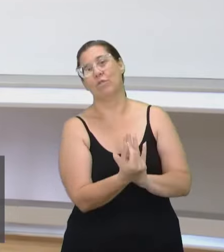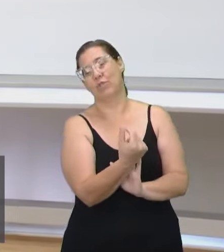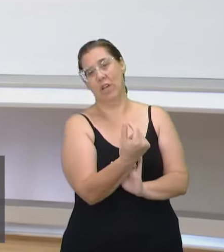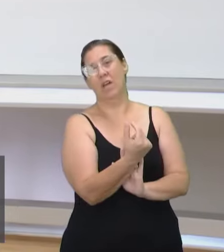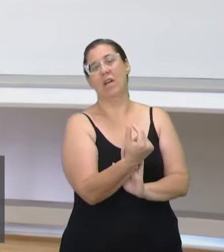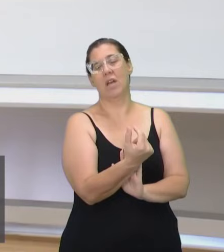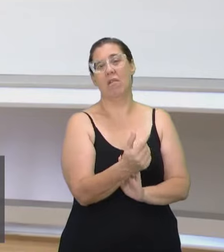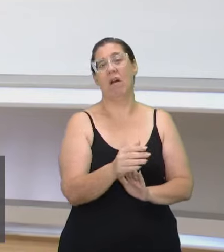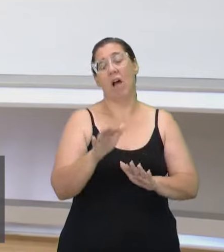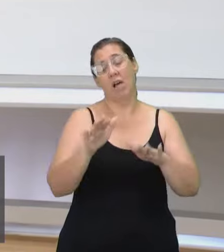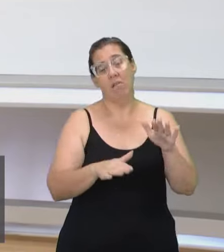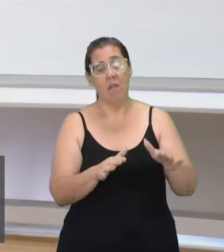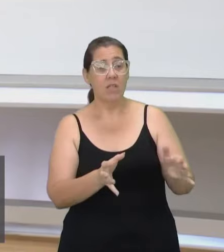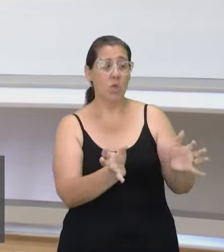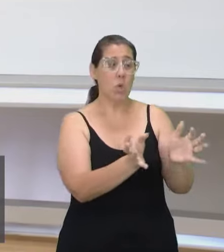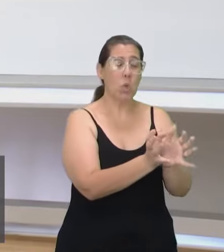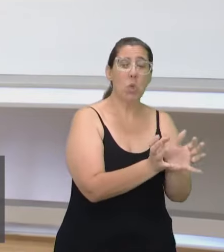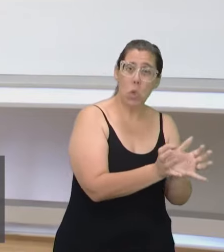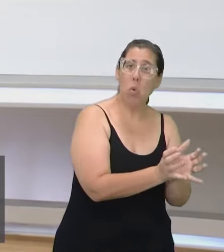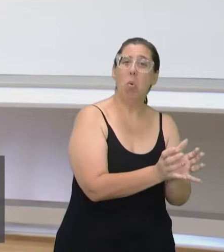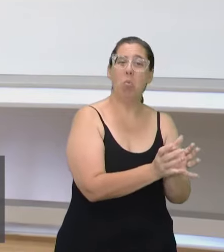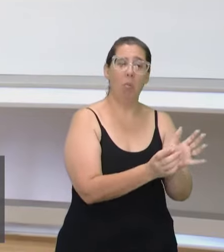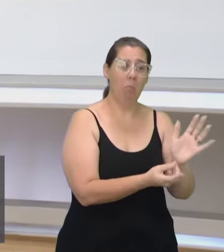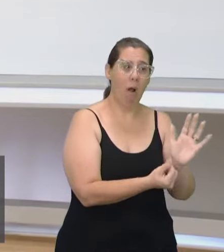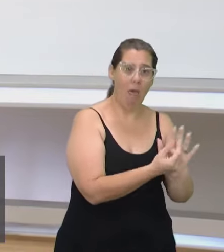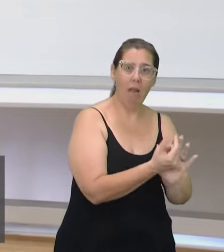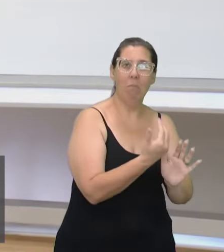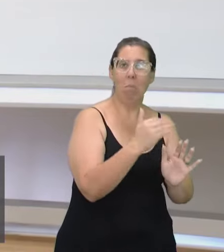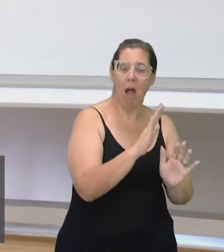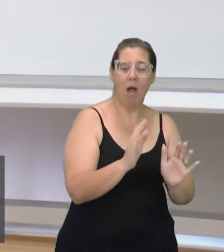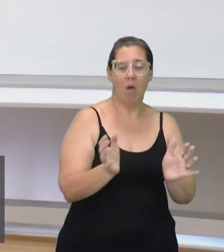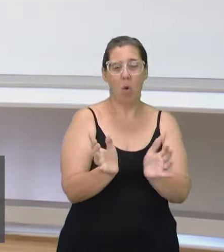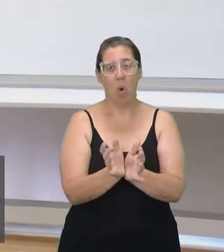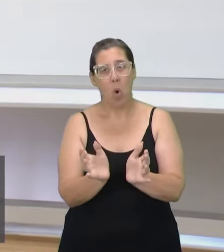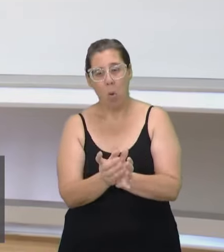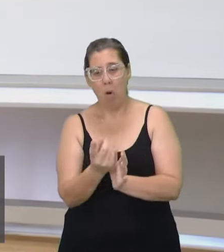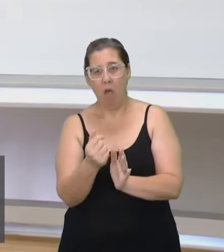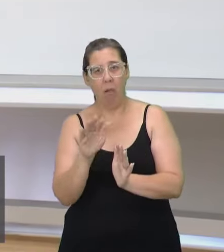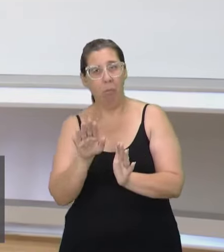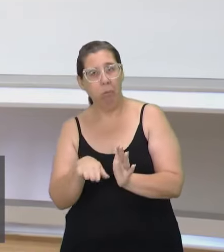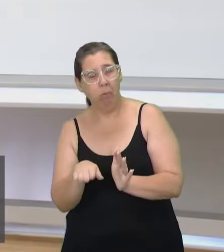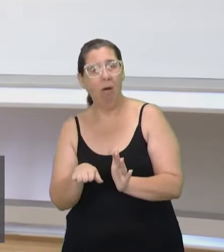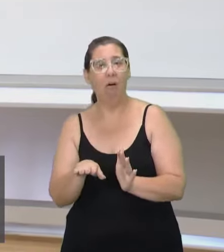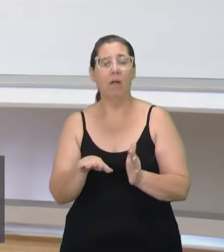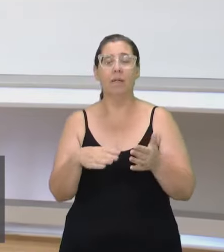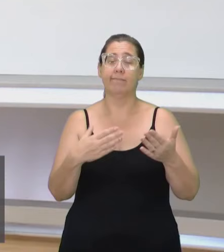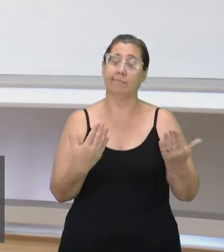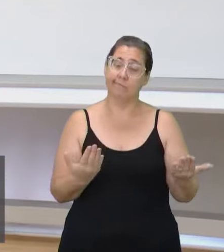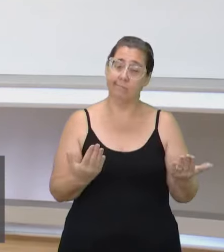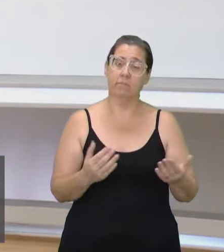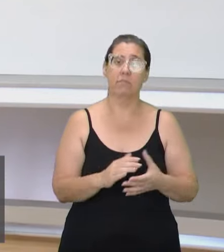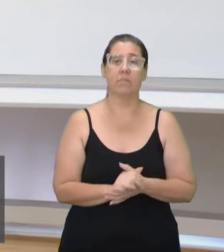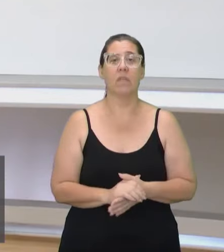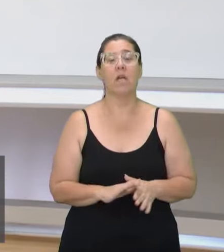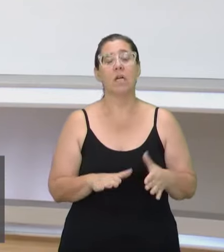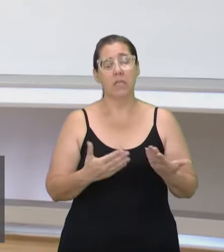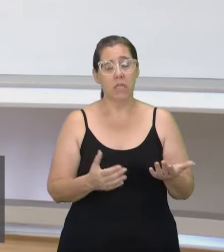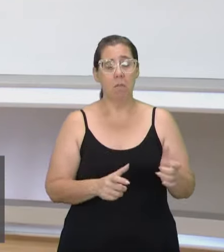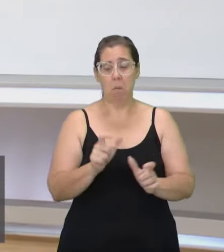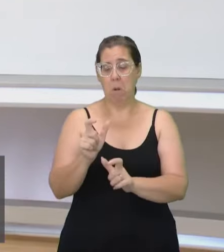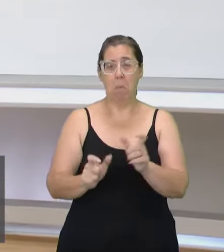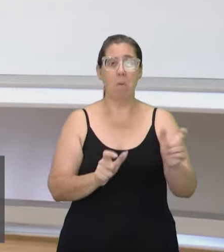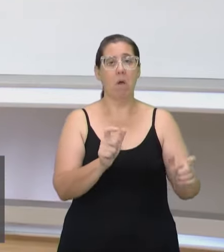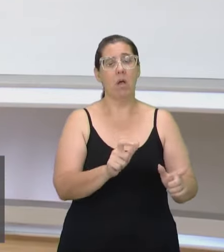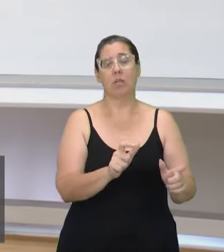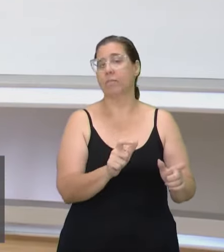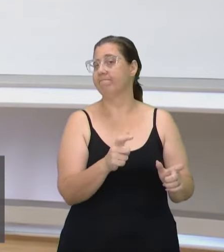população que pode ser maior ou menor concentra a renda, né? E uma outra parte, que é a maior parte da população, ela